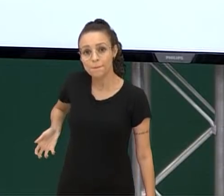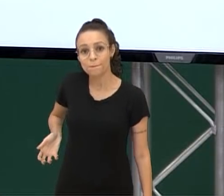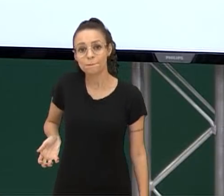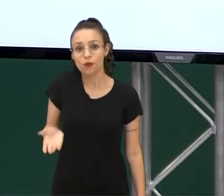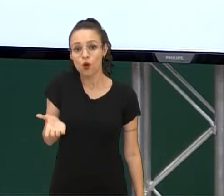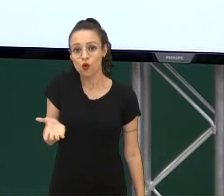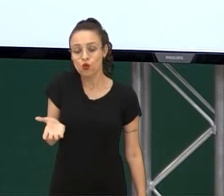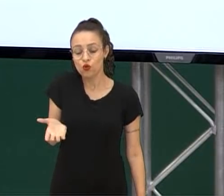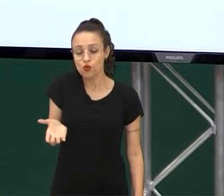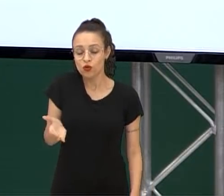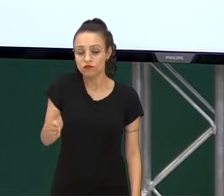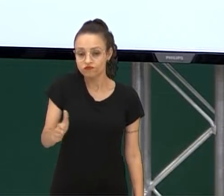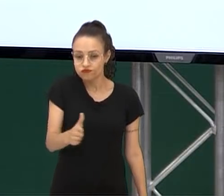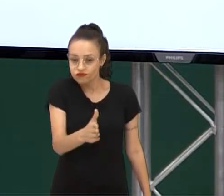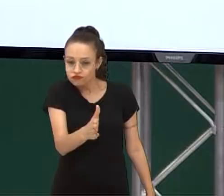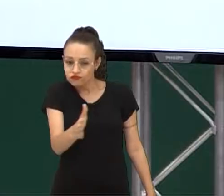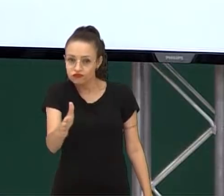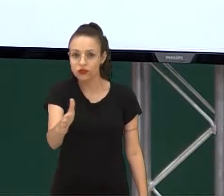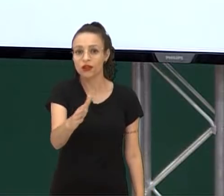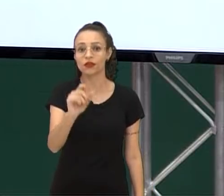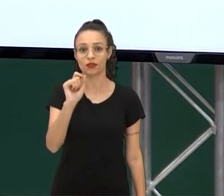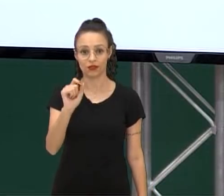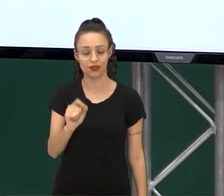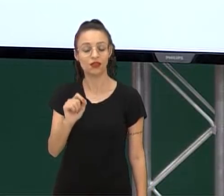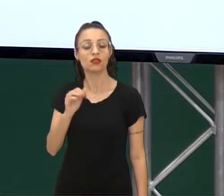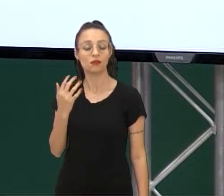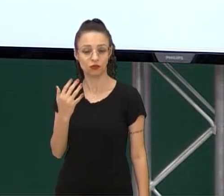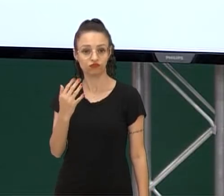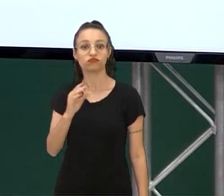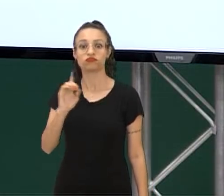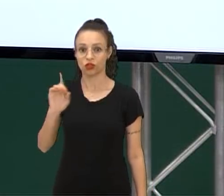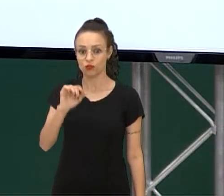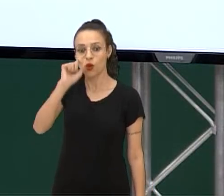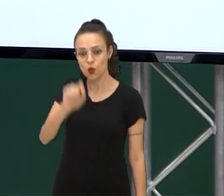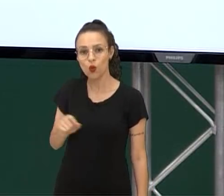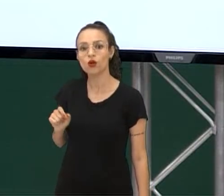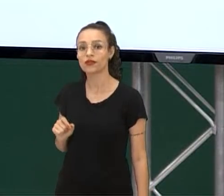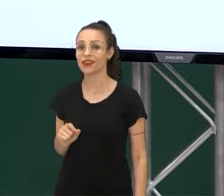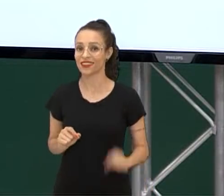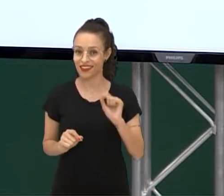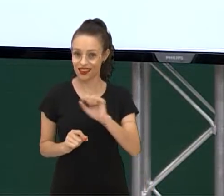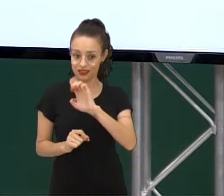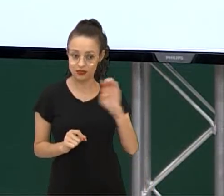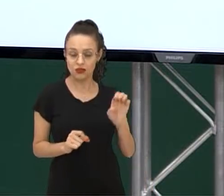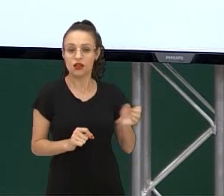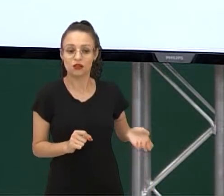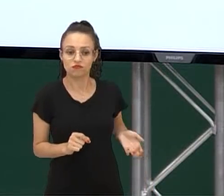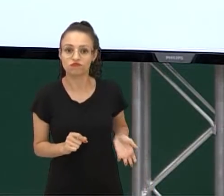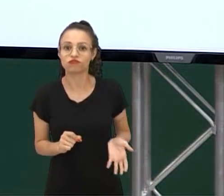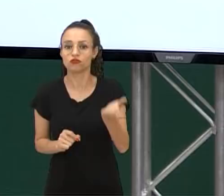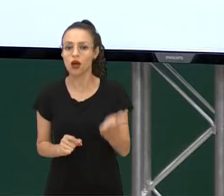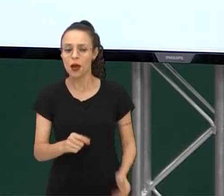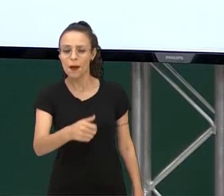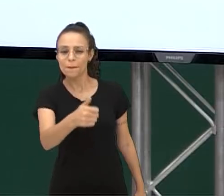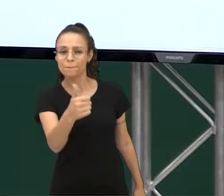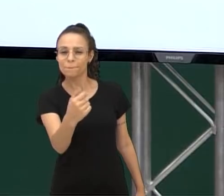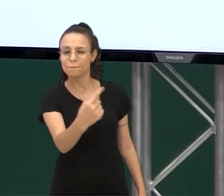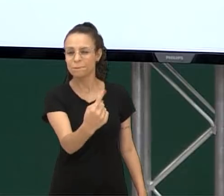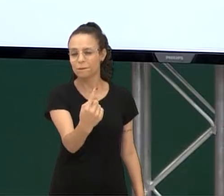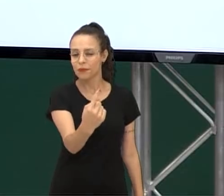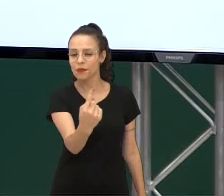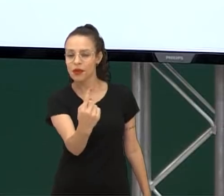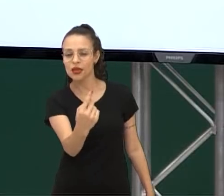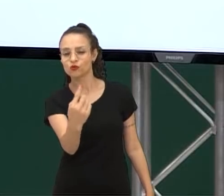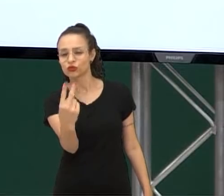terceiro pino para quem é destro. Quem é destro vai jogar entre o primeiro e o terceiro. Para quem é canhoto, vai jogar entre o primeiro. Então, é